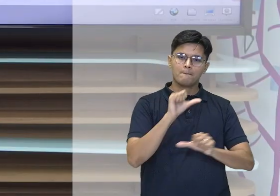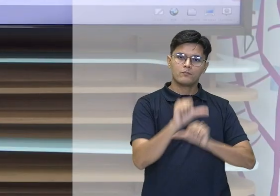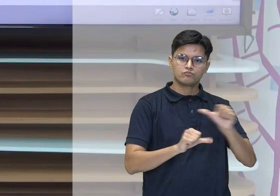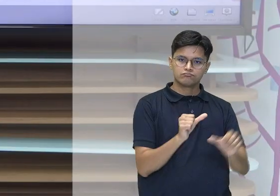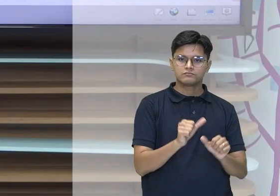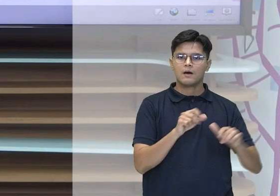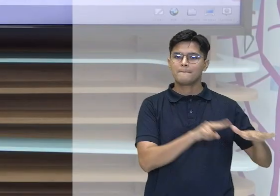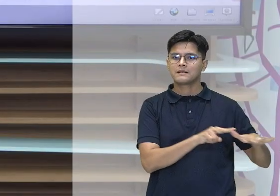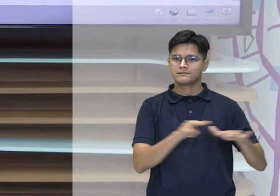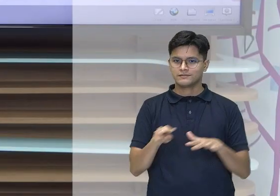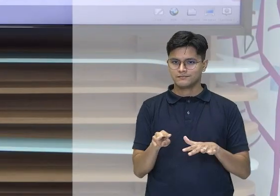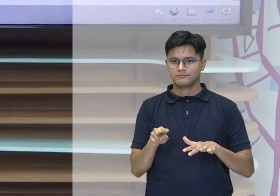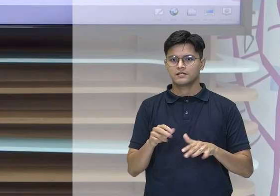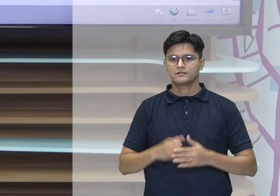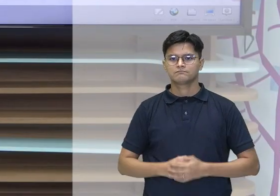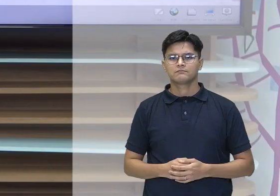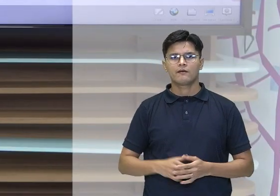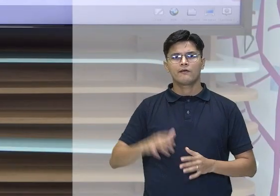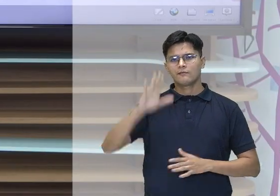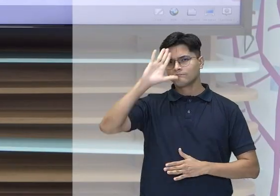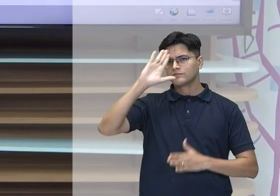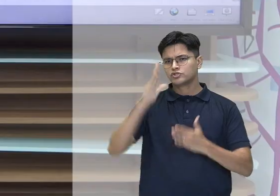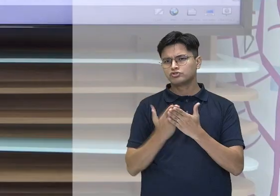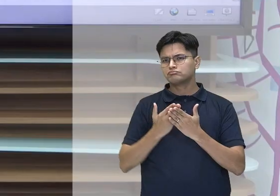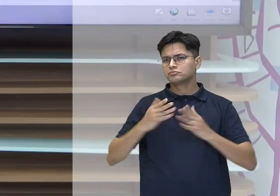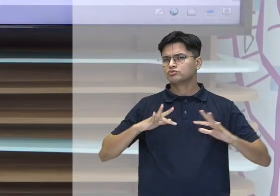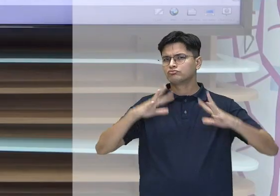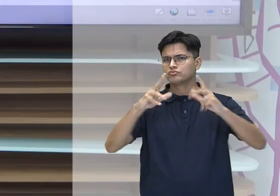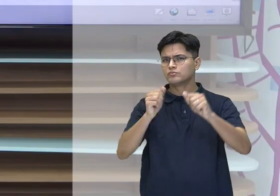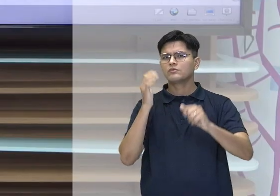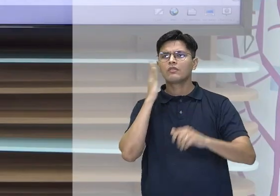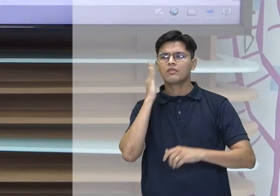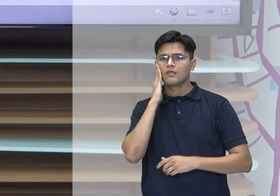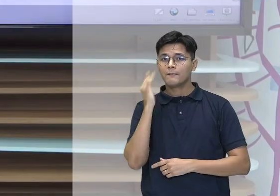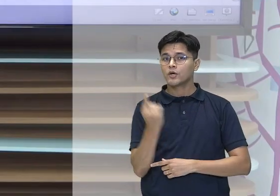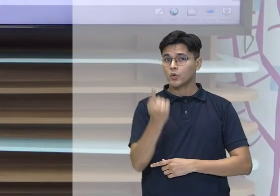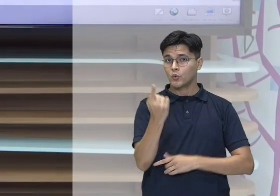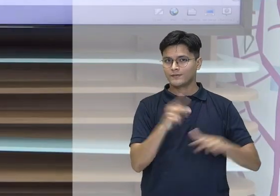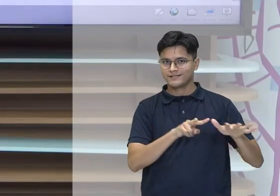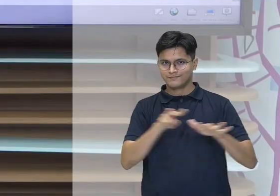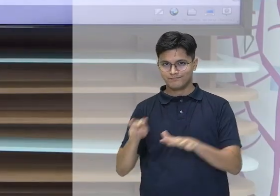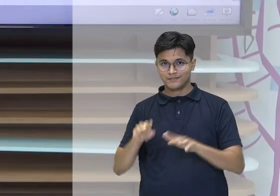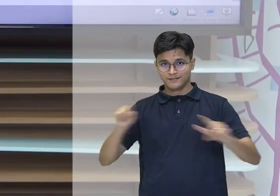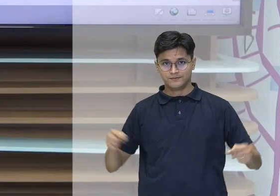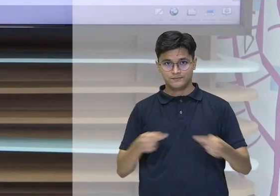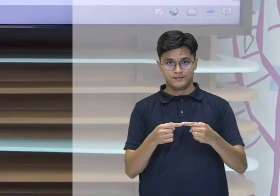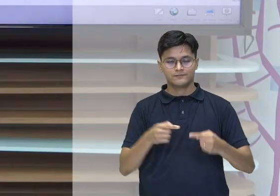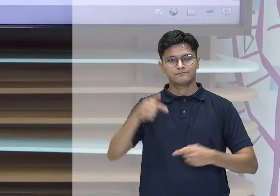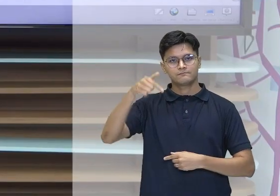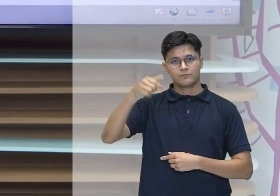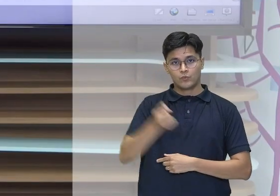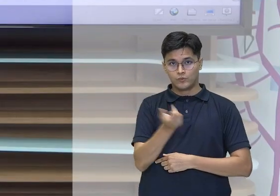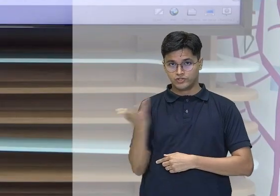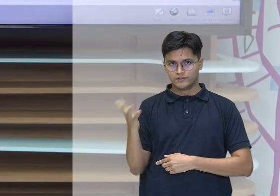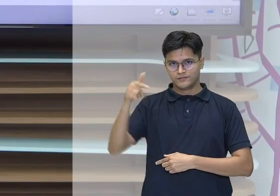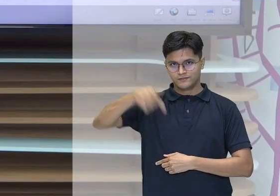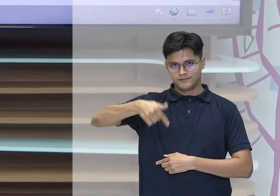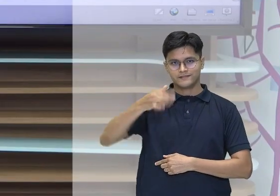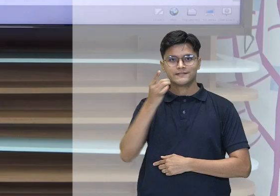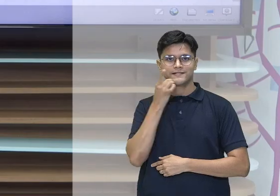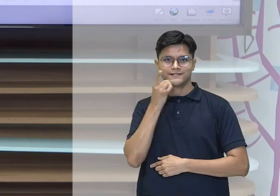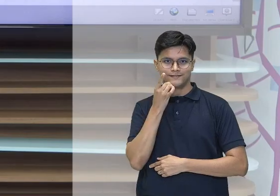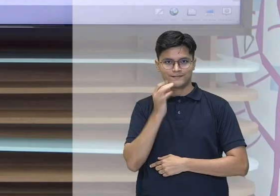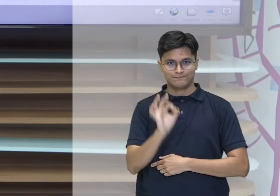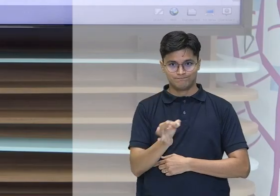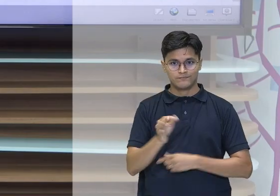uma semana, né, possui 7 dias. Ok? Beleza? Então, agora vamos para a nossa